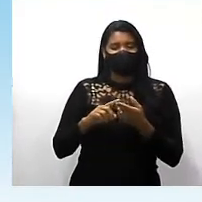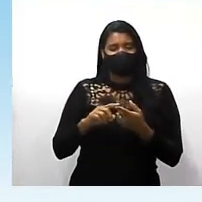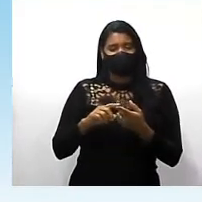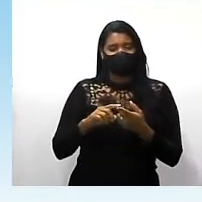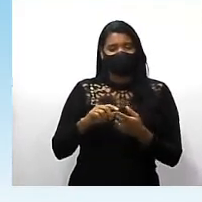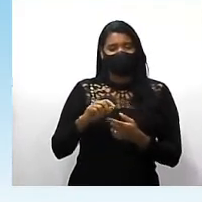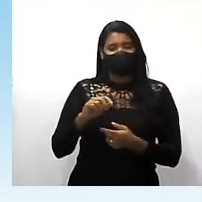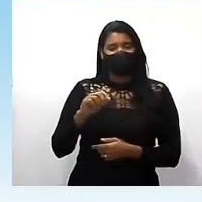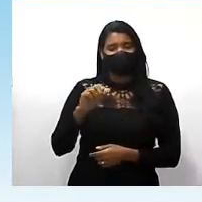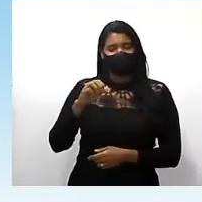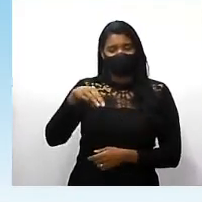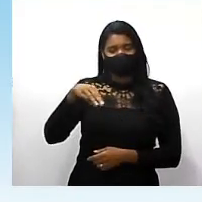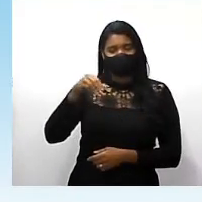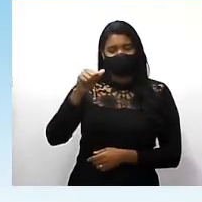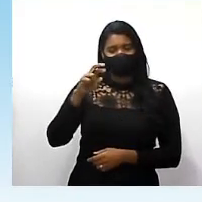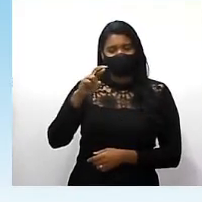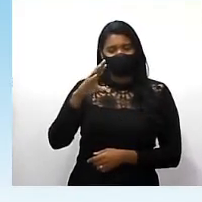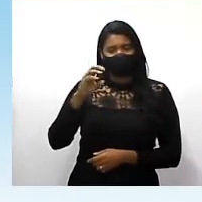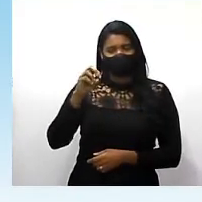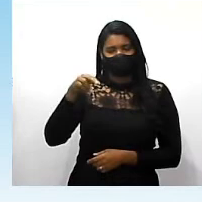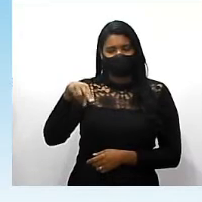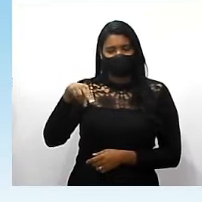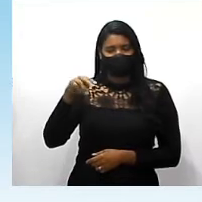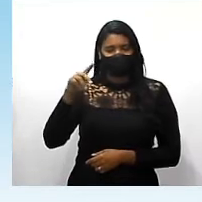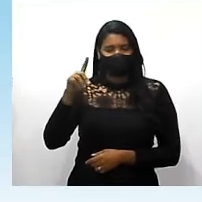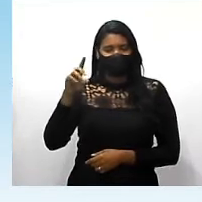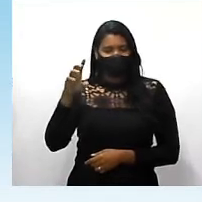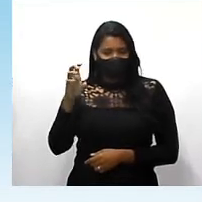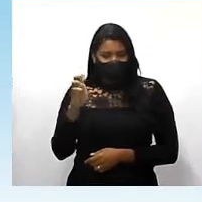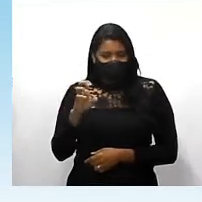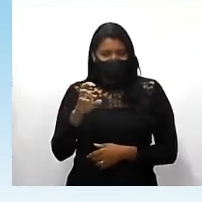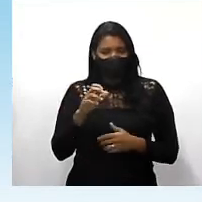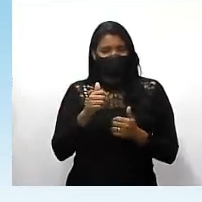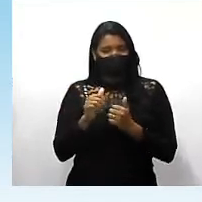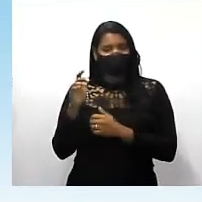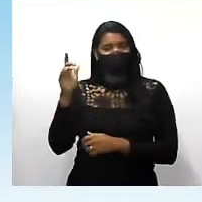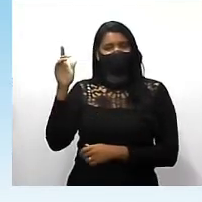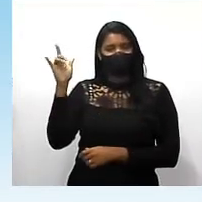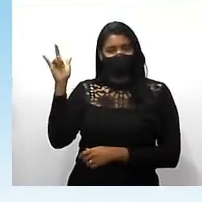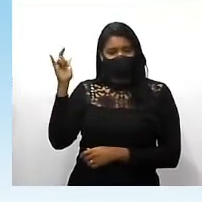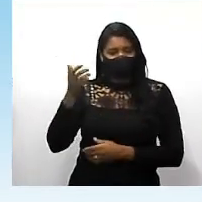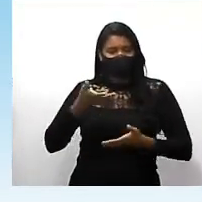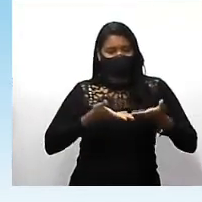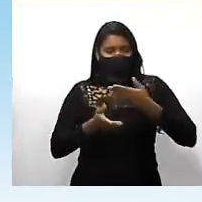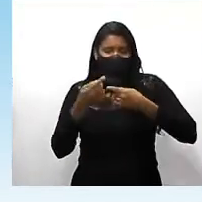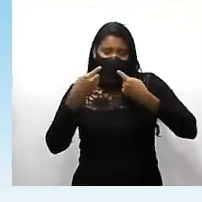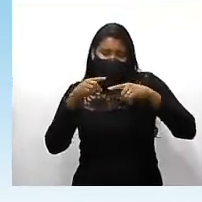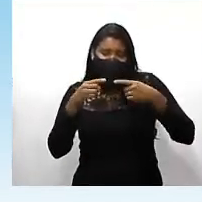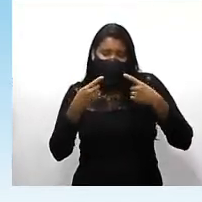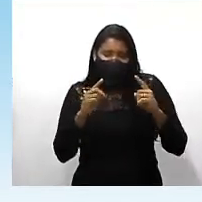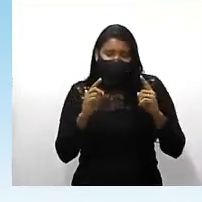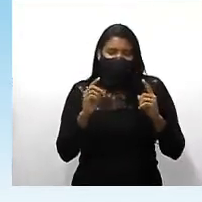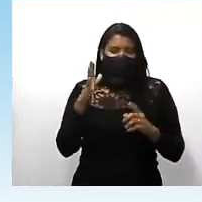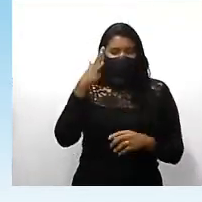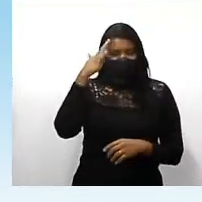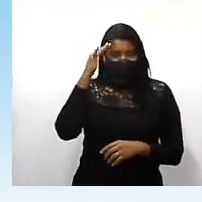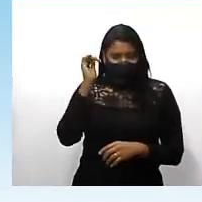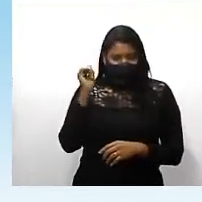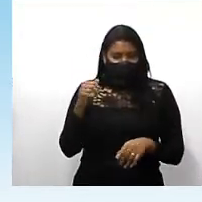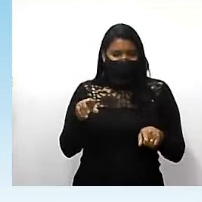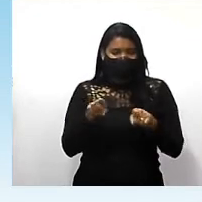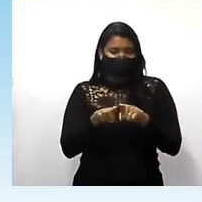@Marconi1977, que sou eu, né, o professor de filosofia, para que a gente possa interagir, discussões a respeito de assuntos relacionados